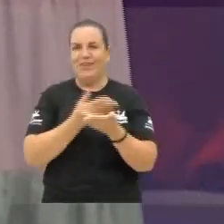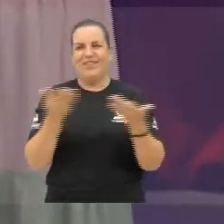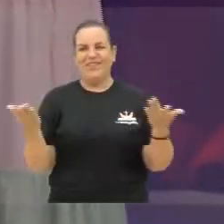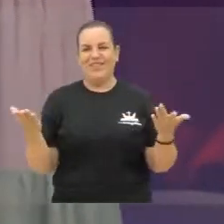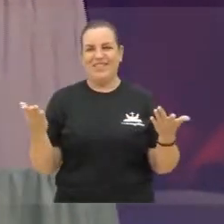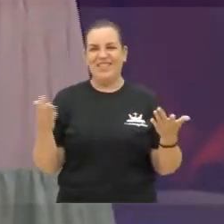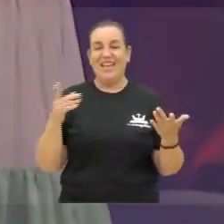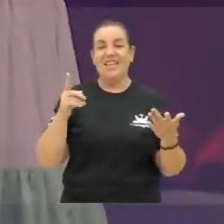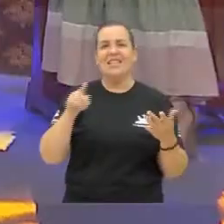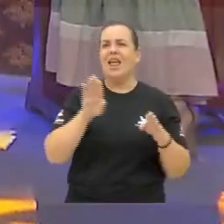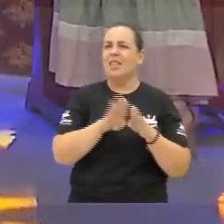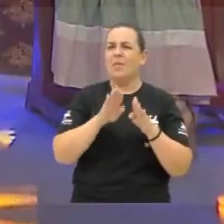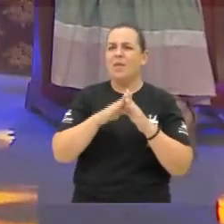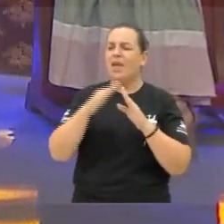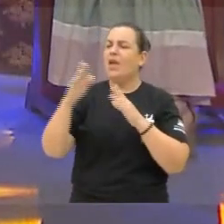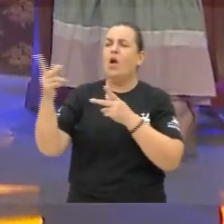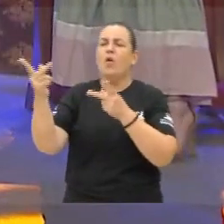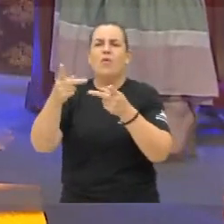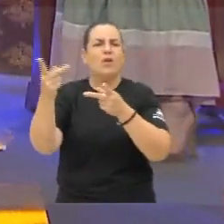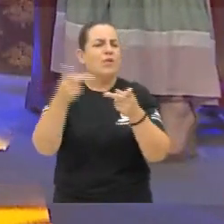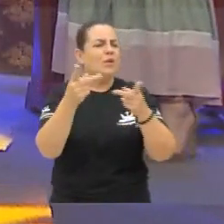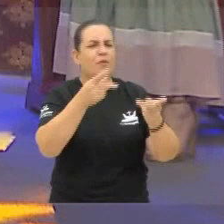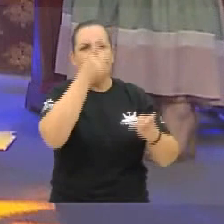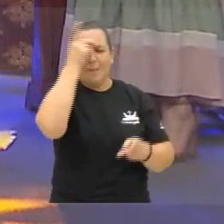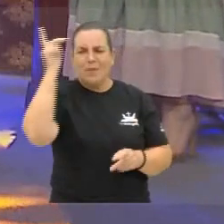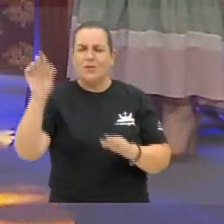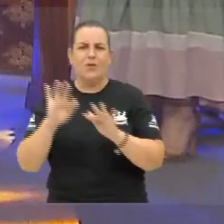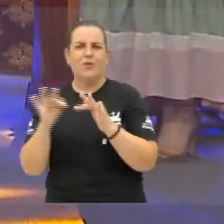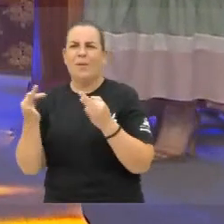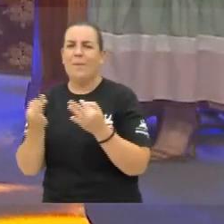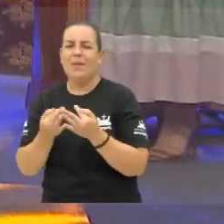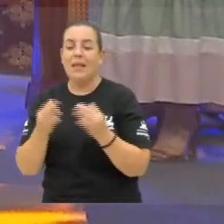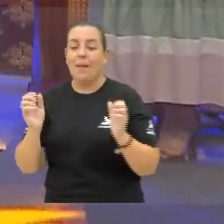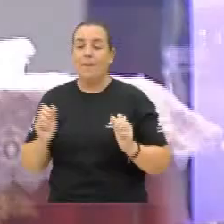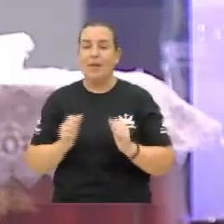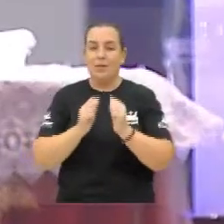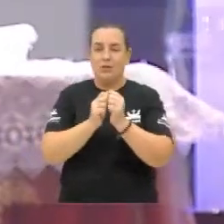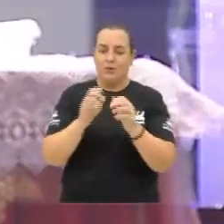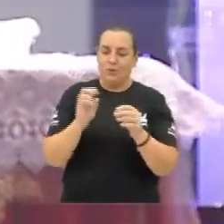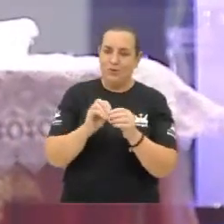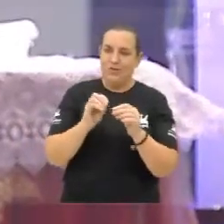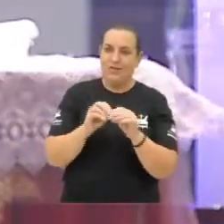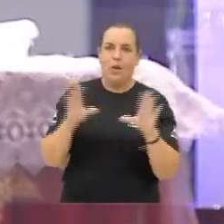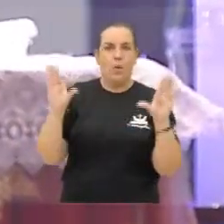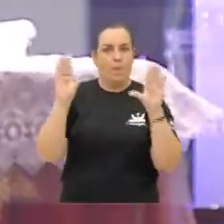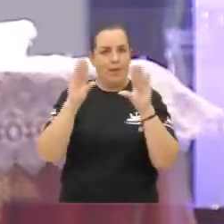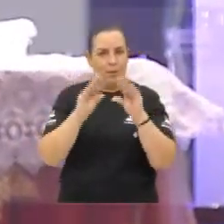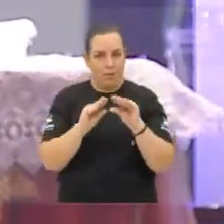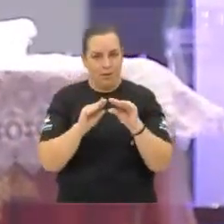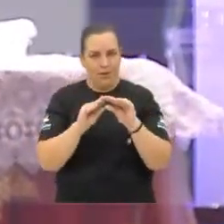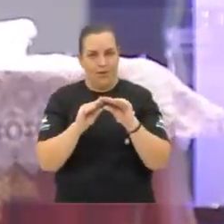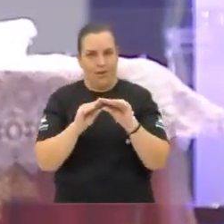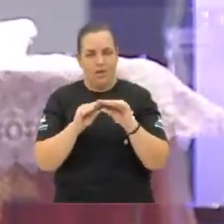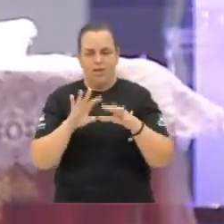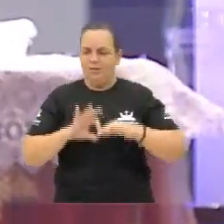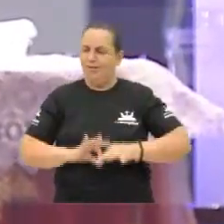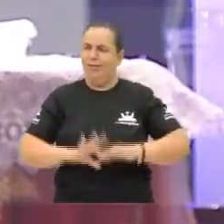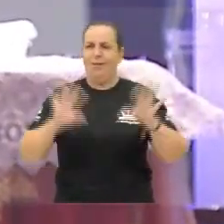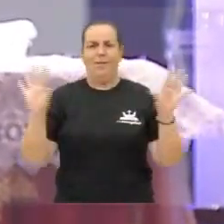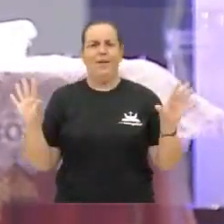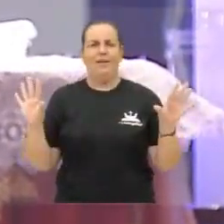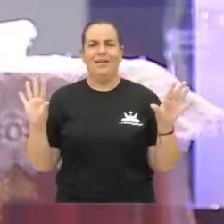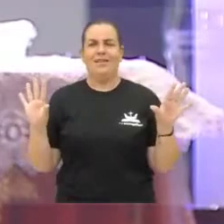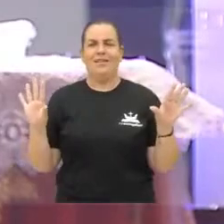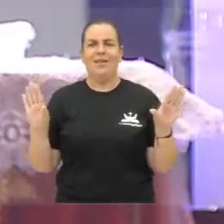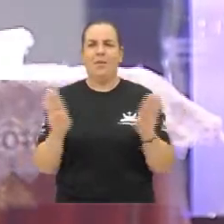convidar a você, suas pessoas da sua família, para juntos fazermos uma noite de libertação